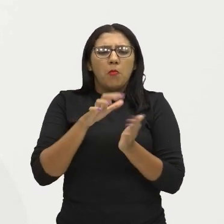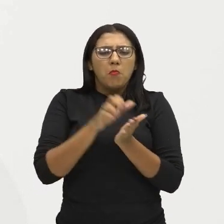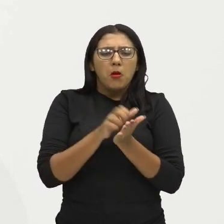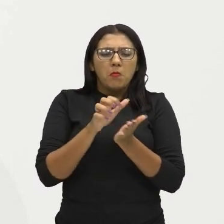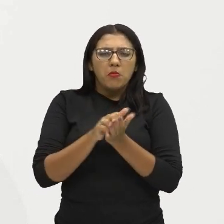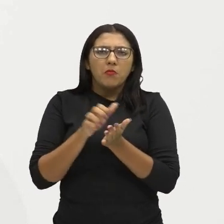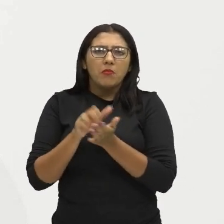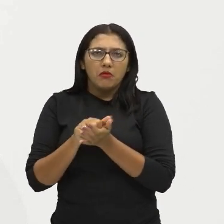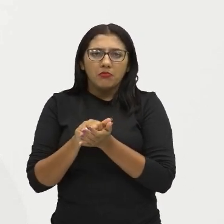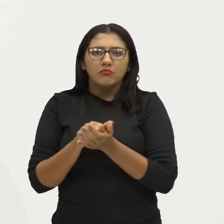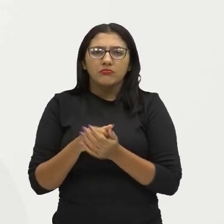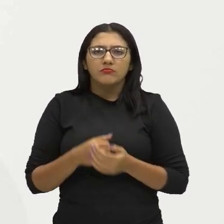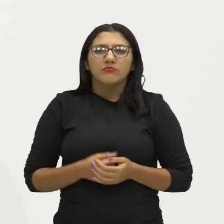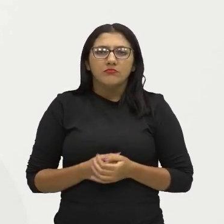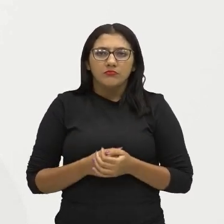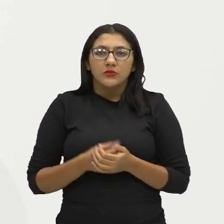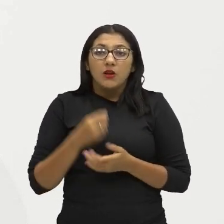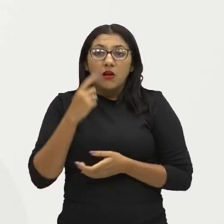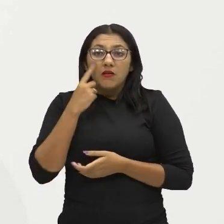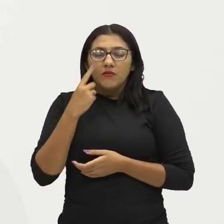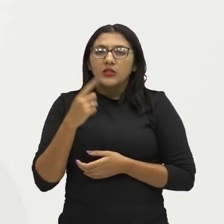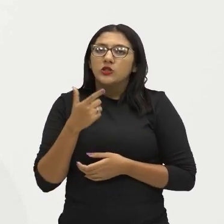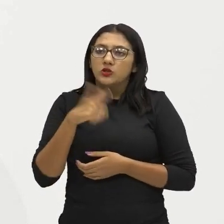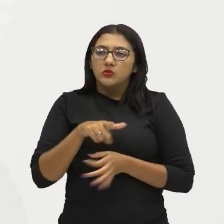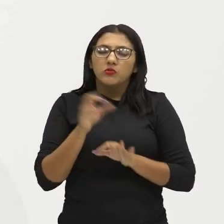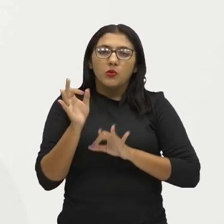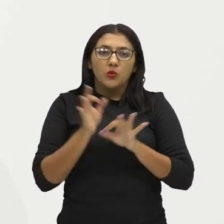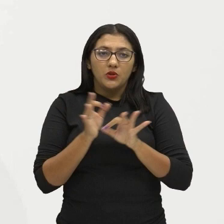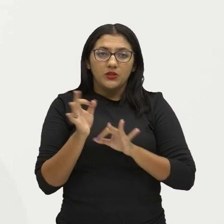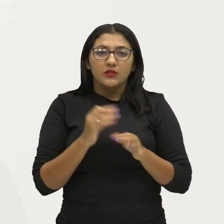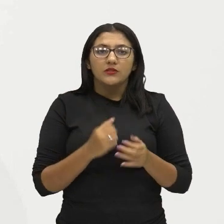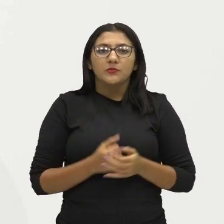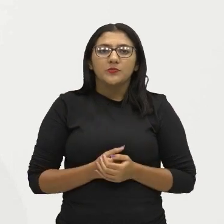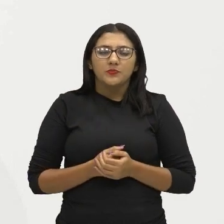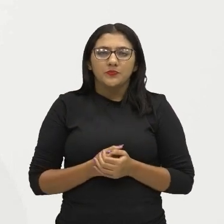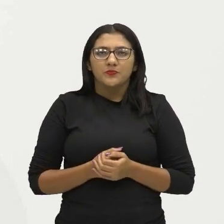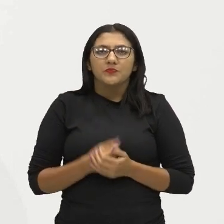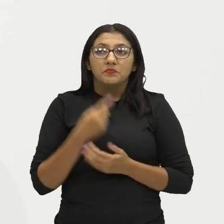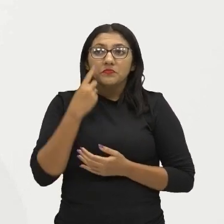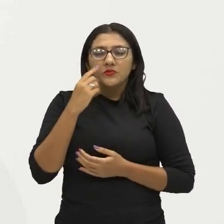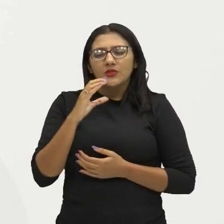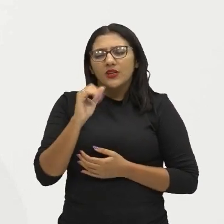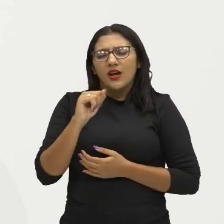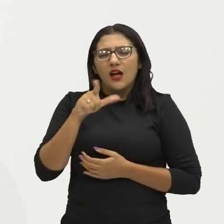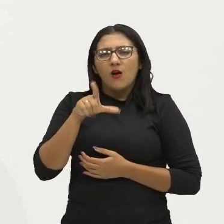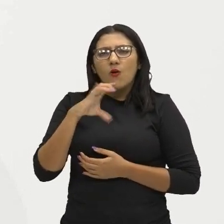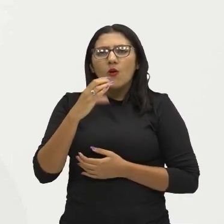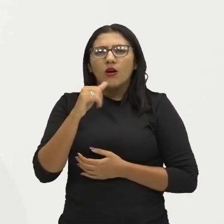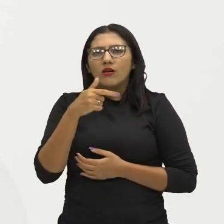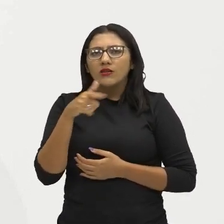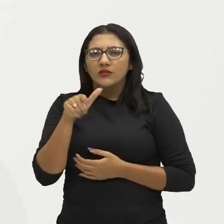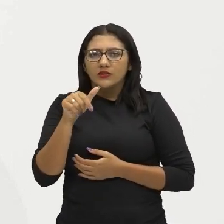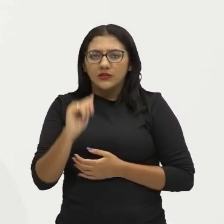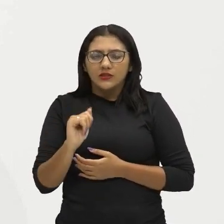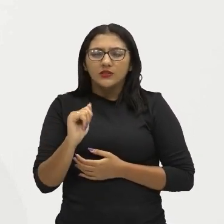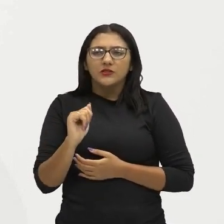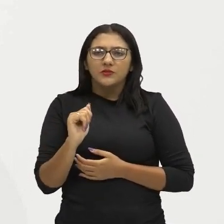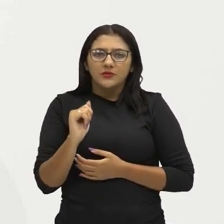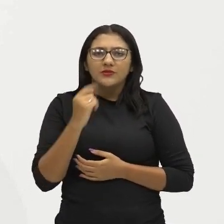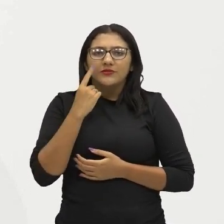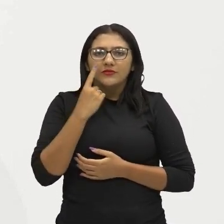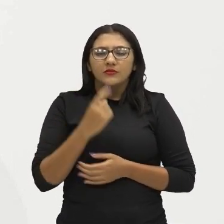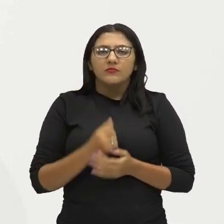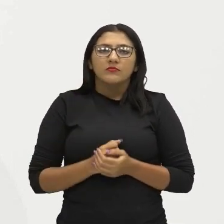só, não são calças, aquela mesma história. Então, calças, certo? Eu posso utilizar